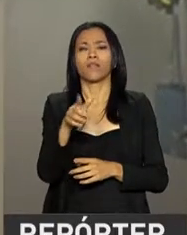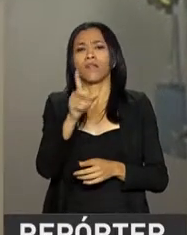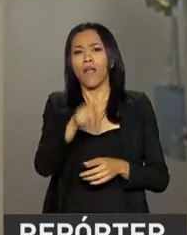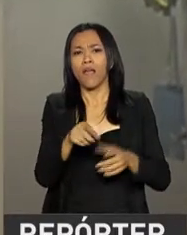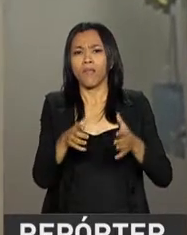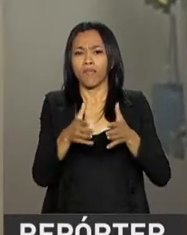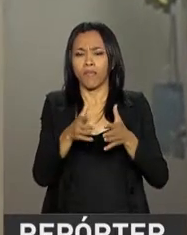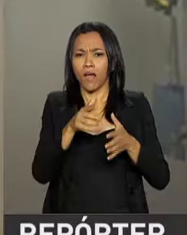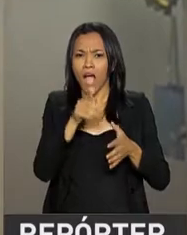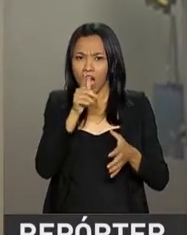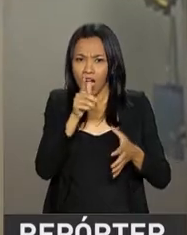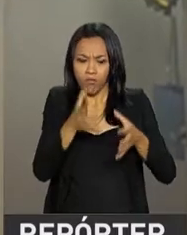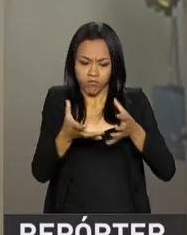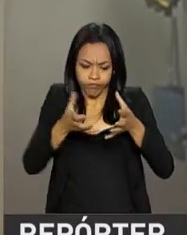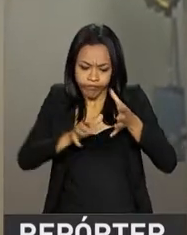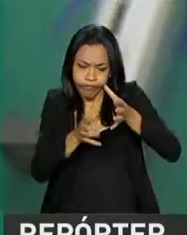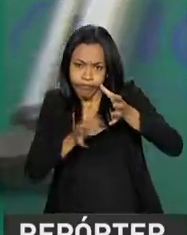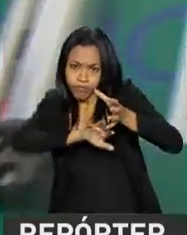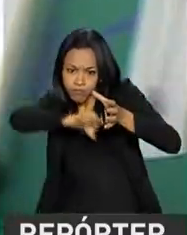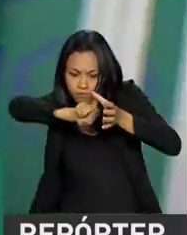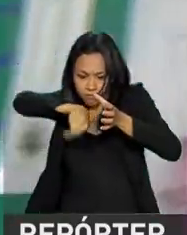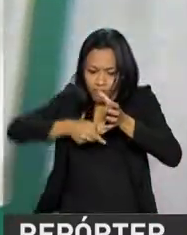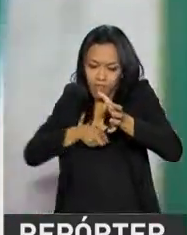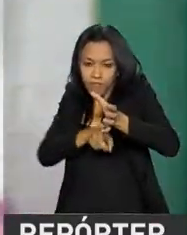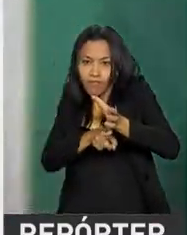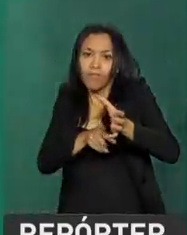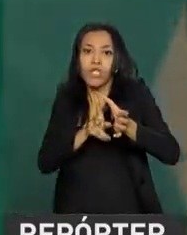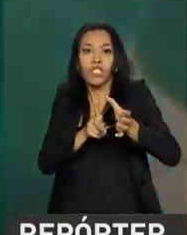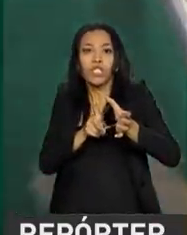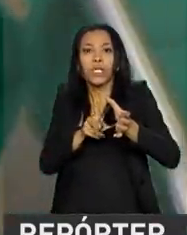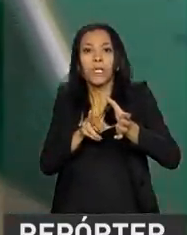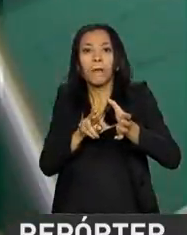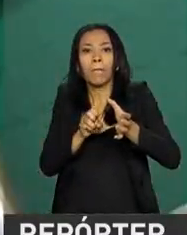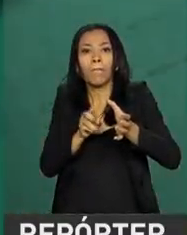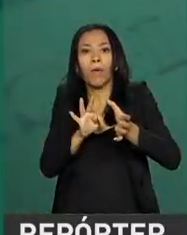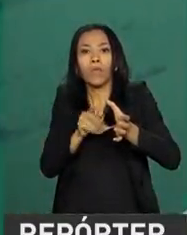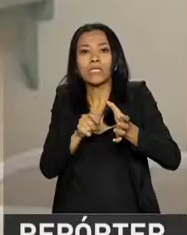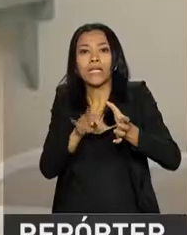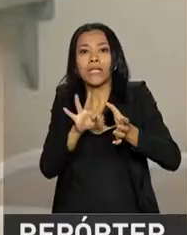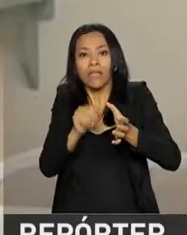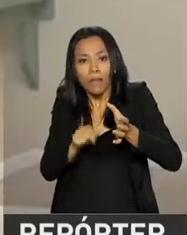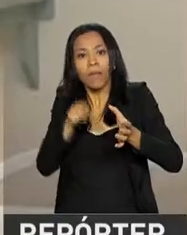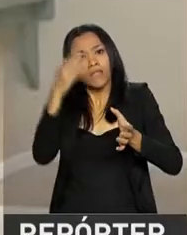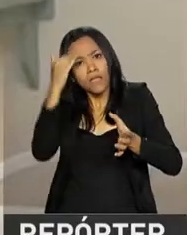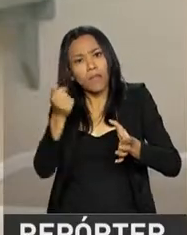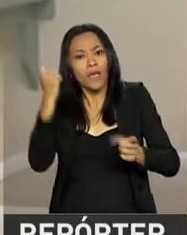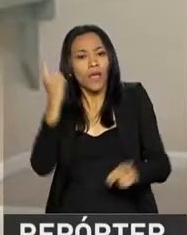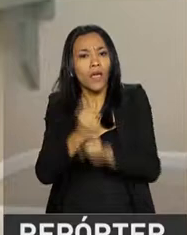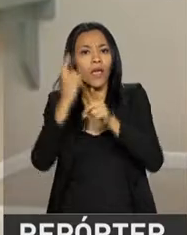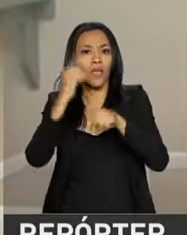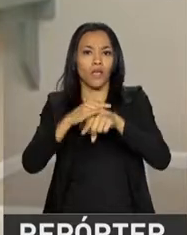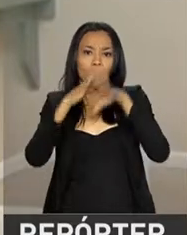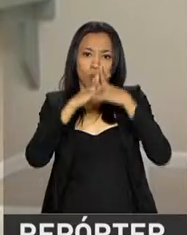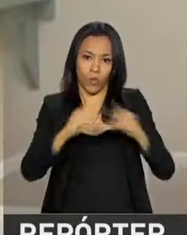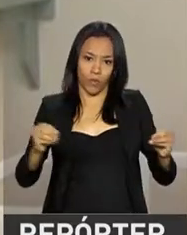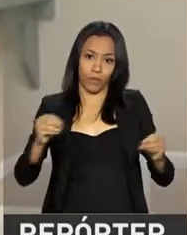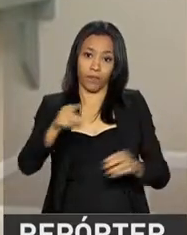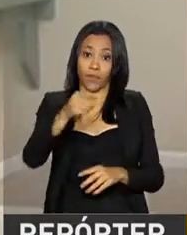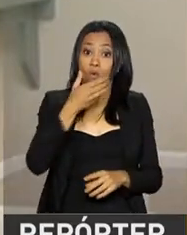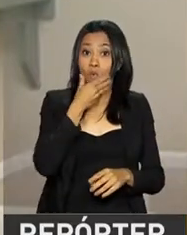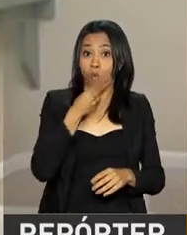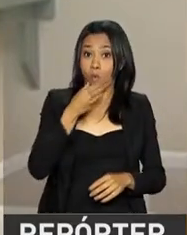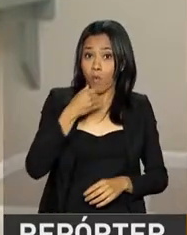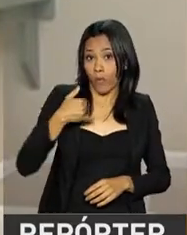fazer a biópsia em um curto espaço de tempo, aumentando as chances de cura da doença. Algumas pesquisas dizem que um homem acima de 50